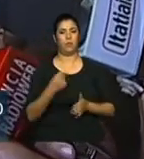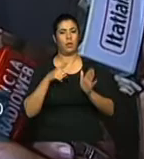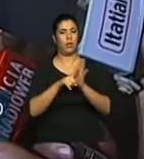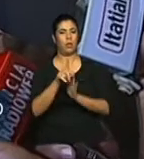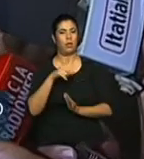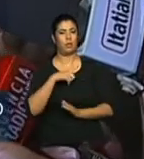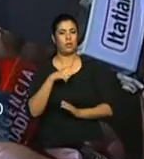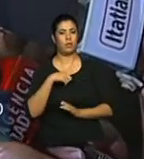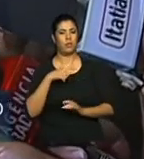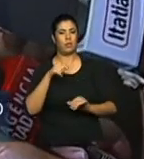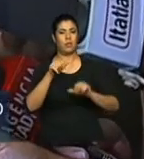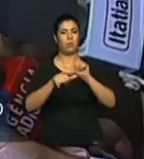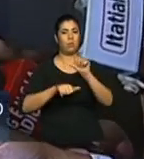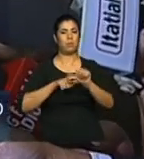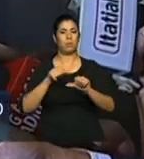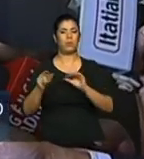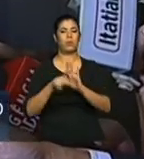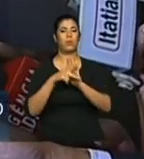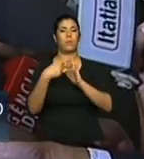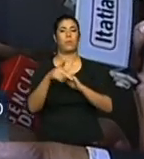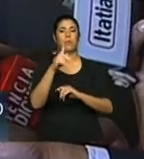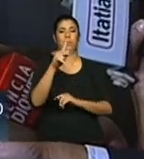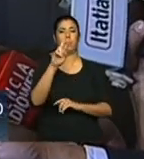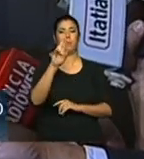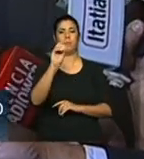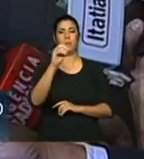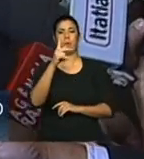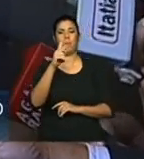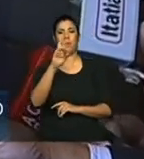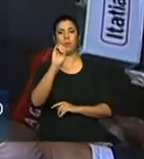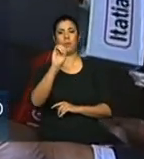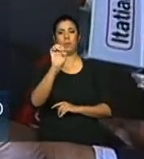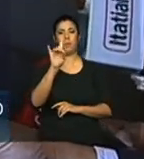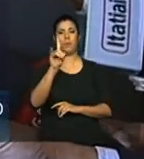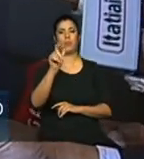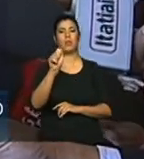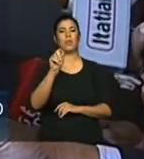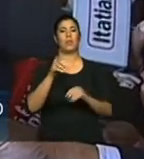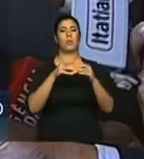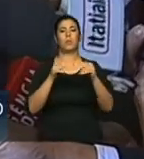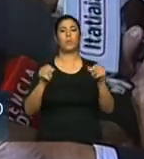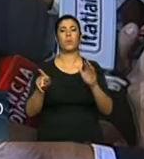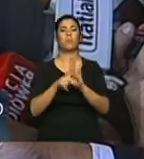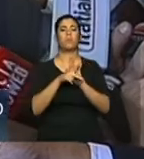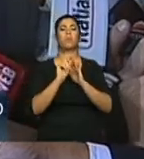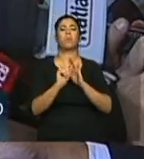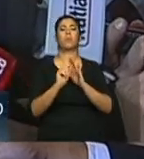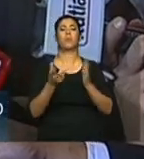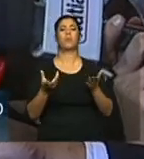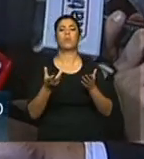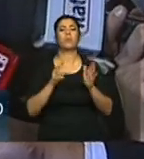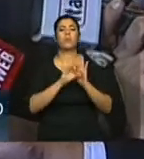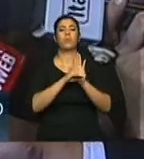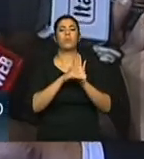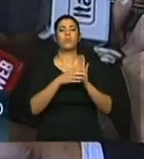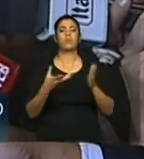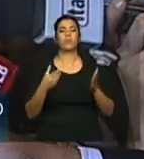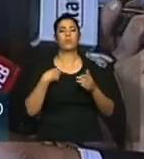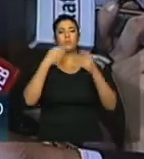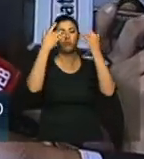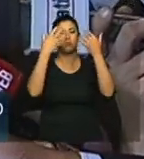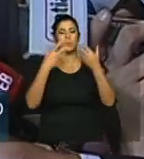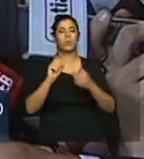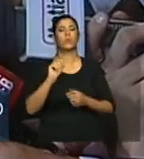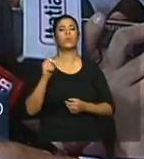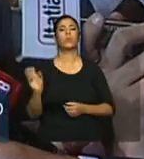Uma mudança no conceito de propriedade. O que, que seria esse novo conceito? Saiu uma entrevista com o senhor hoje na coluna da Mônica Bergamo, falando sobre